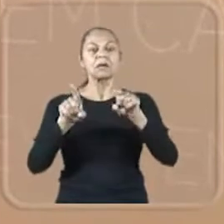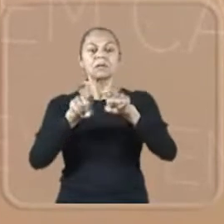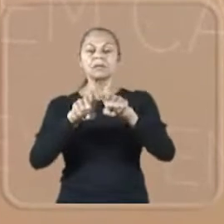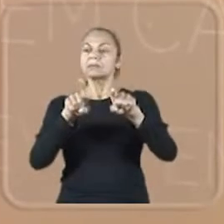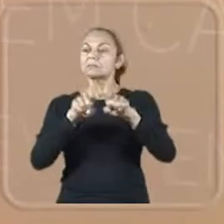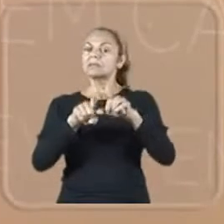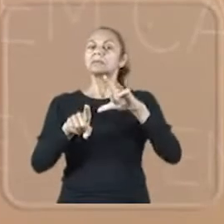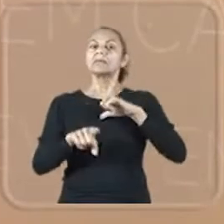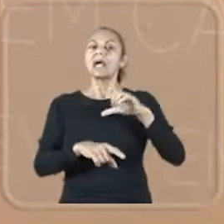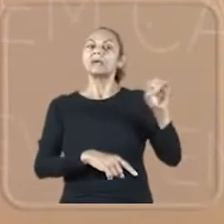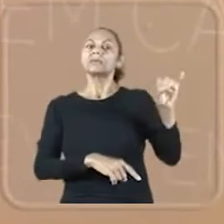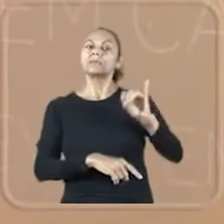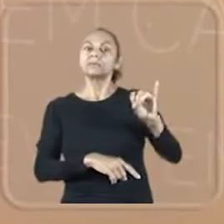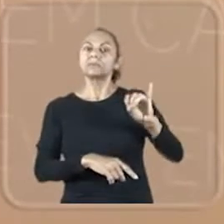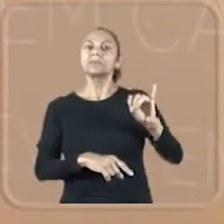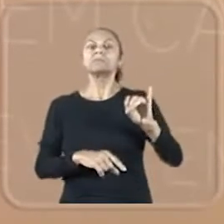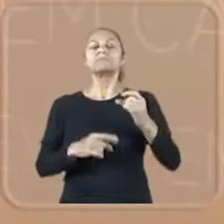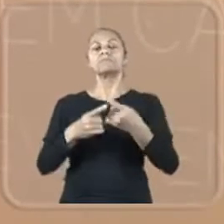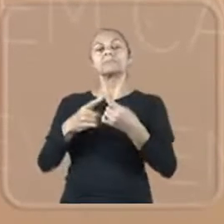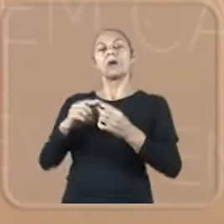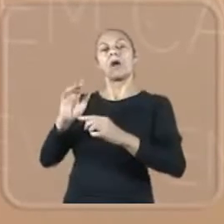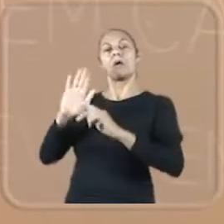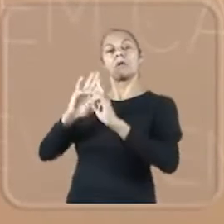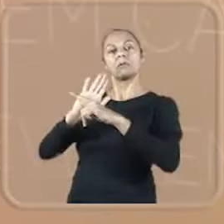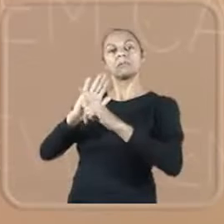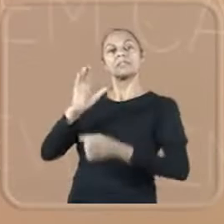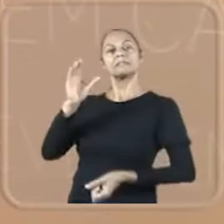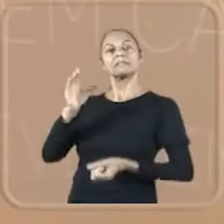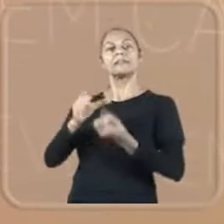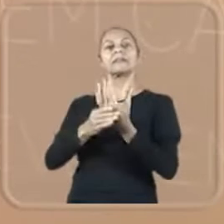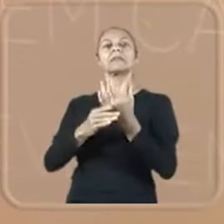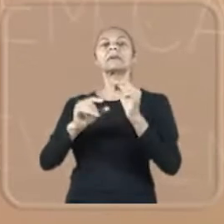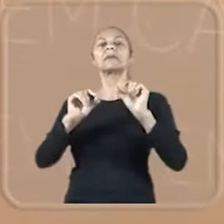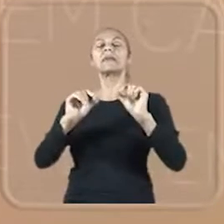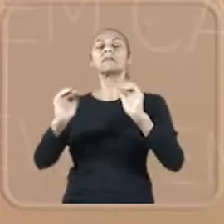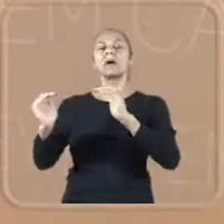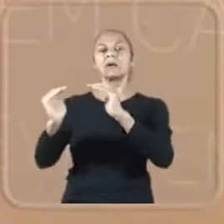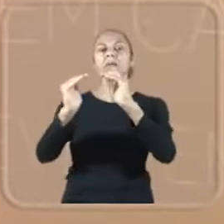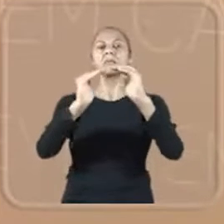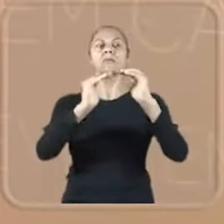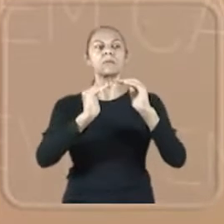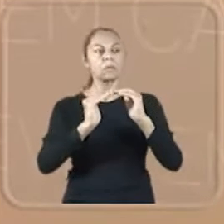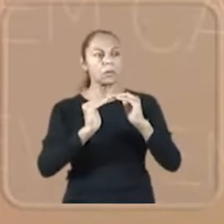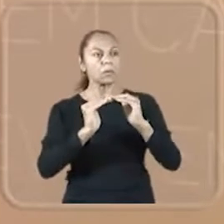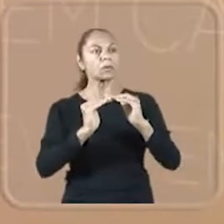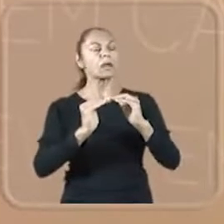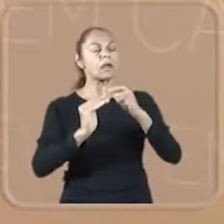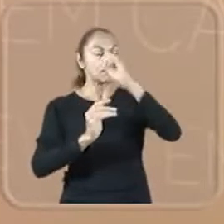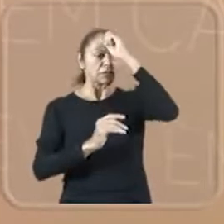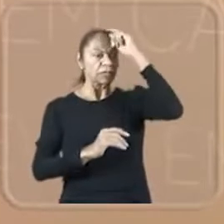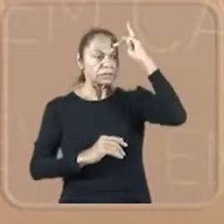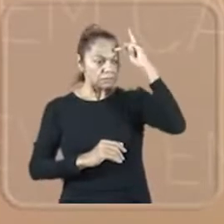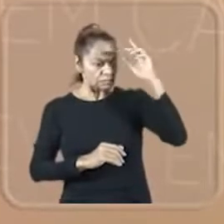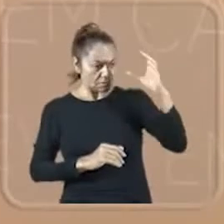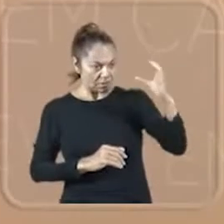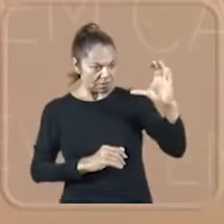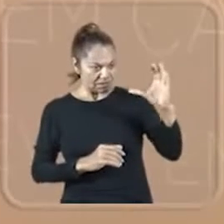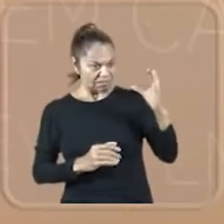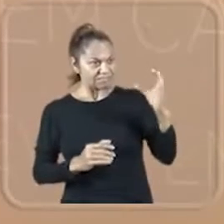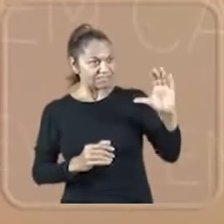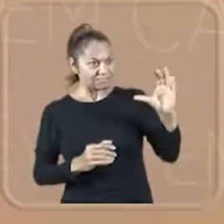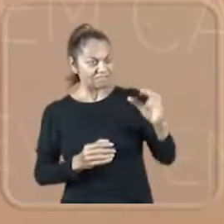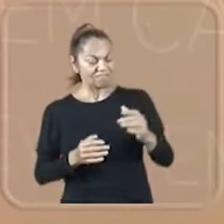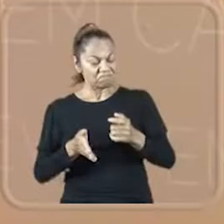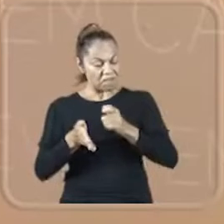porque foi um projeto, há um acordo de cooperação assinado com a Prefeitura de Cariacica, como com outras prefeituras.